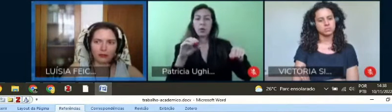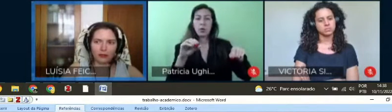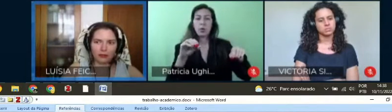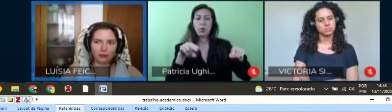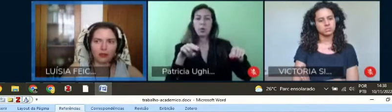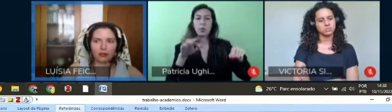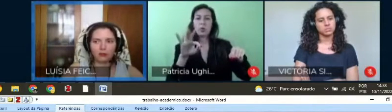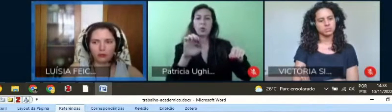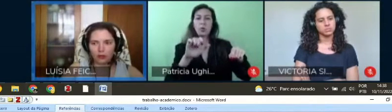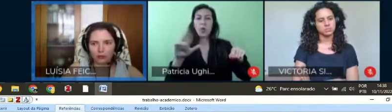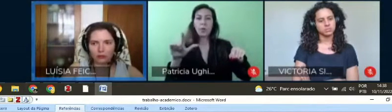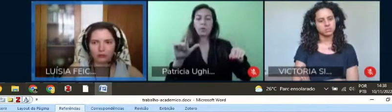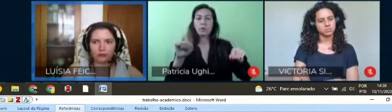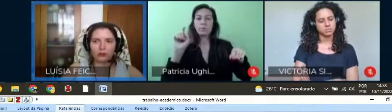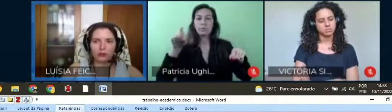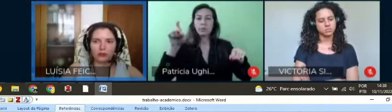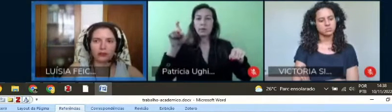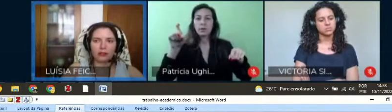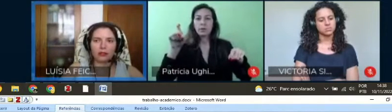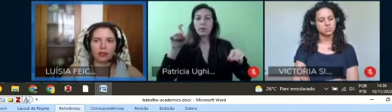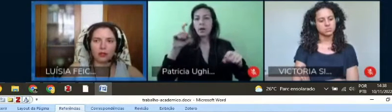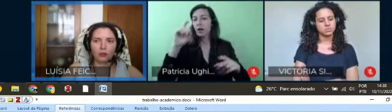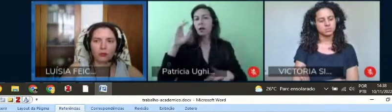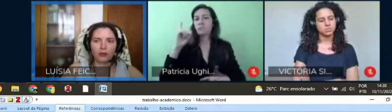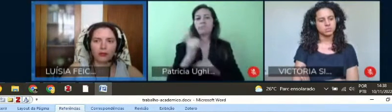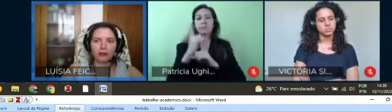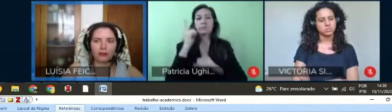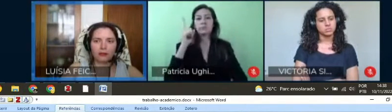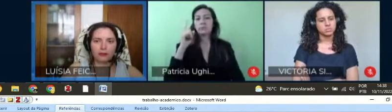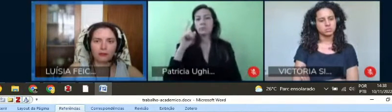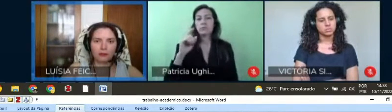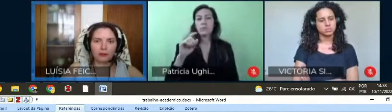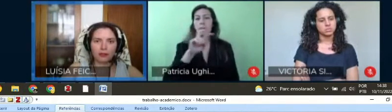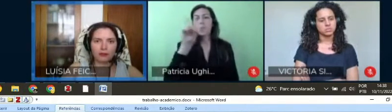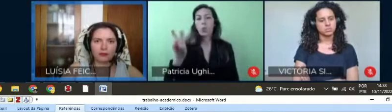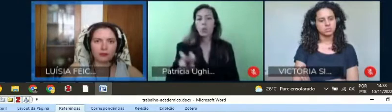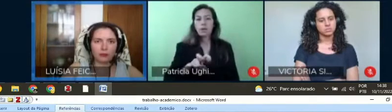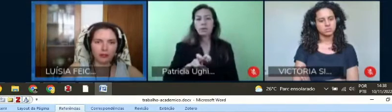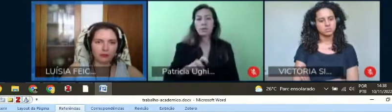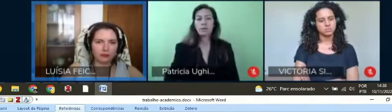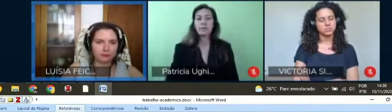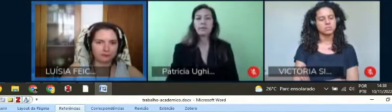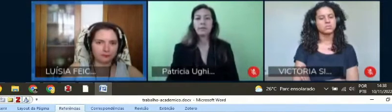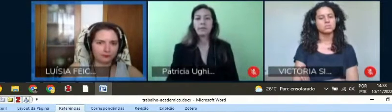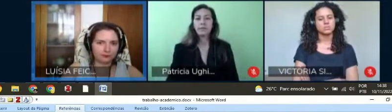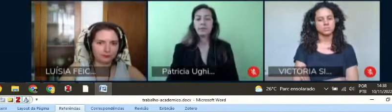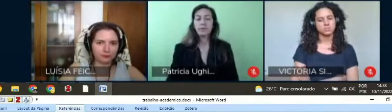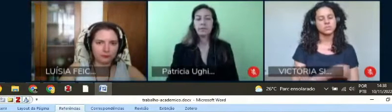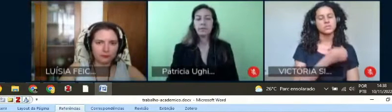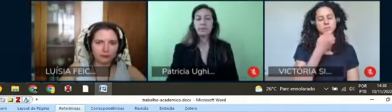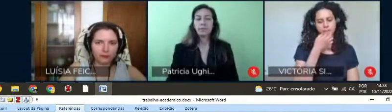aquela parte do texto, que é um dos recursos de ser uma lista automática.